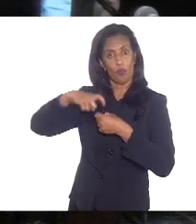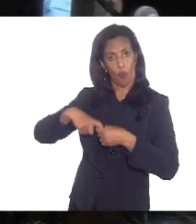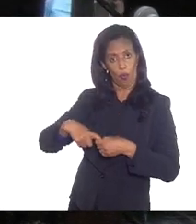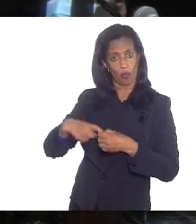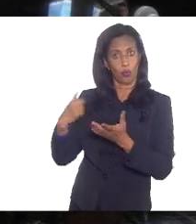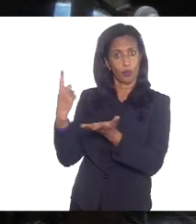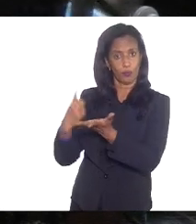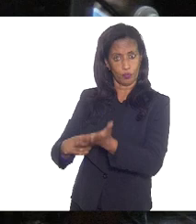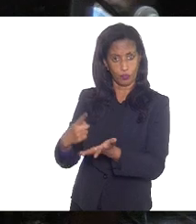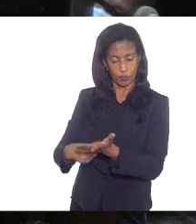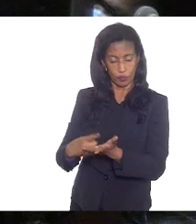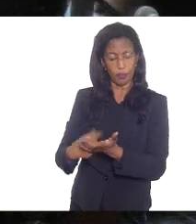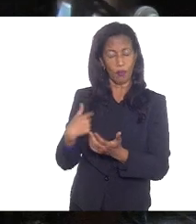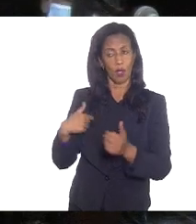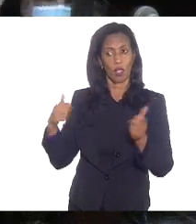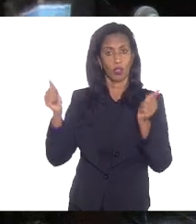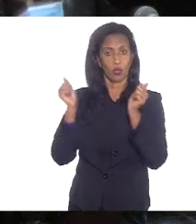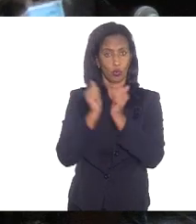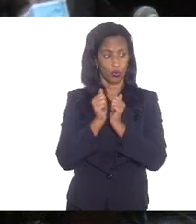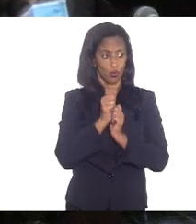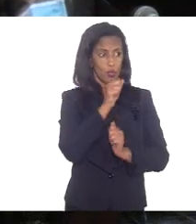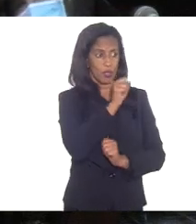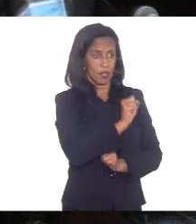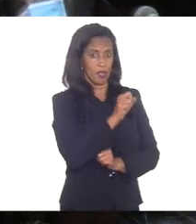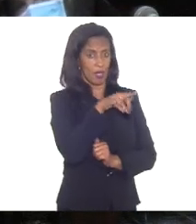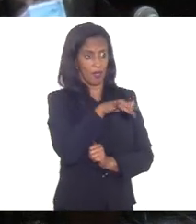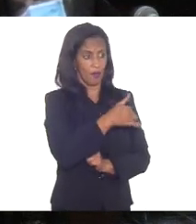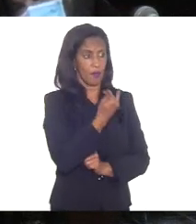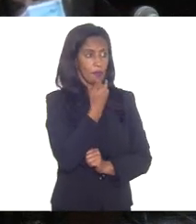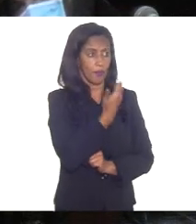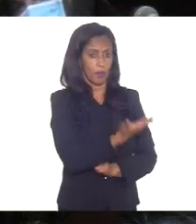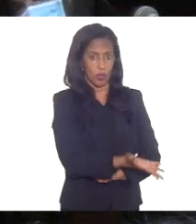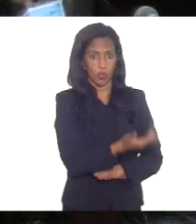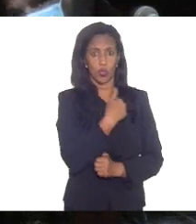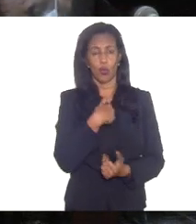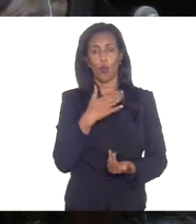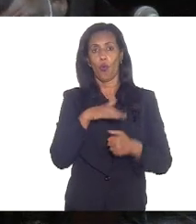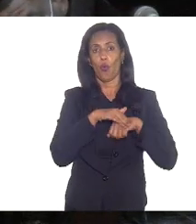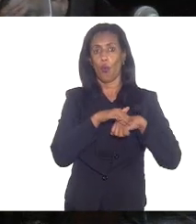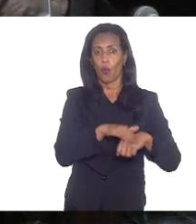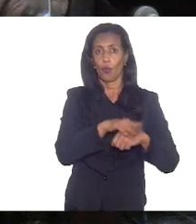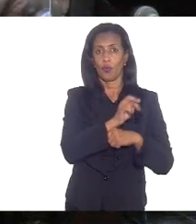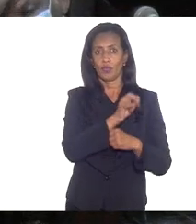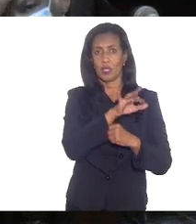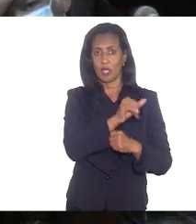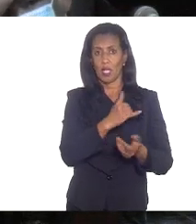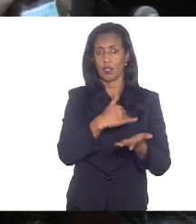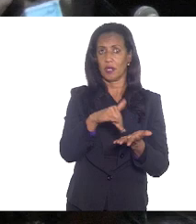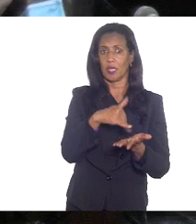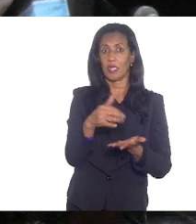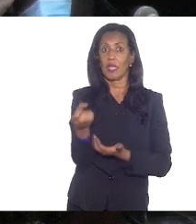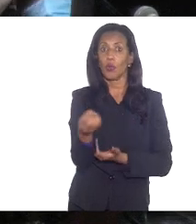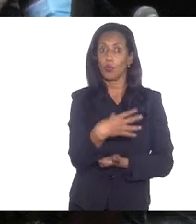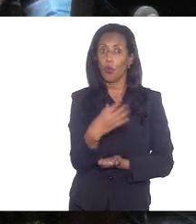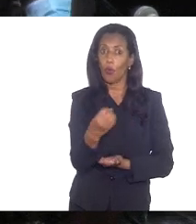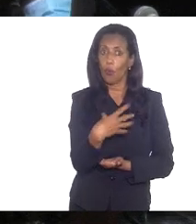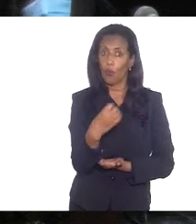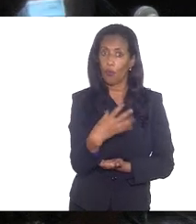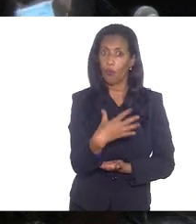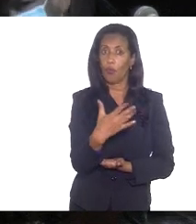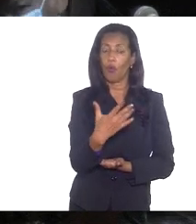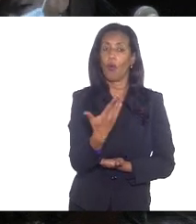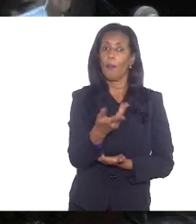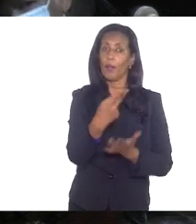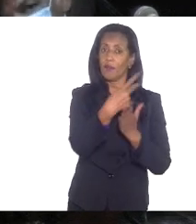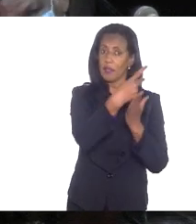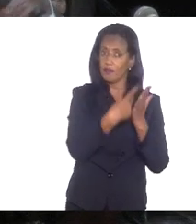da confecção desse acordo, o deputado Flávio Serafini me pediu, conversei com o Sérgio, conversei com o secretário novo para que pudesse vir à